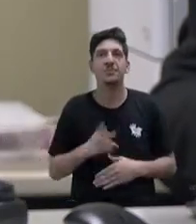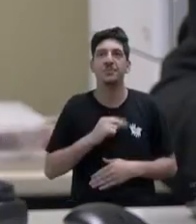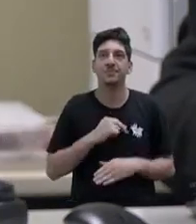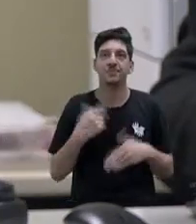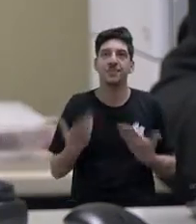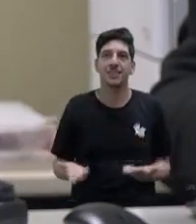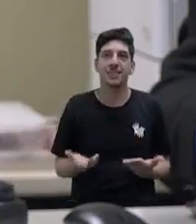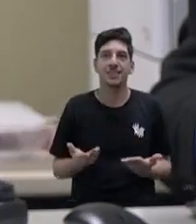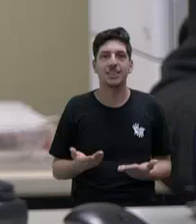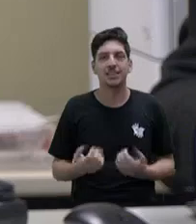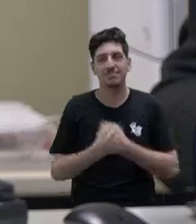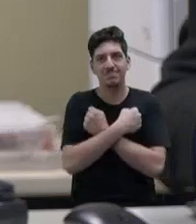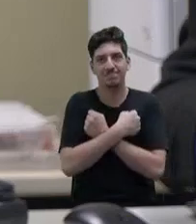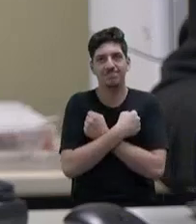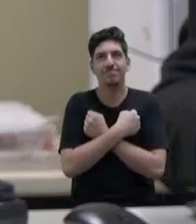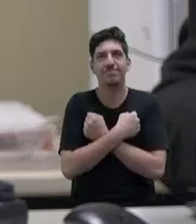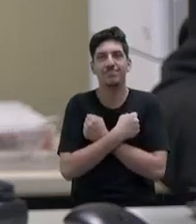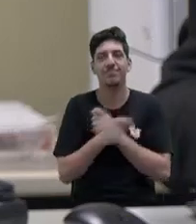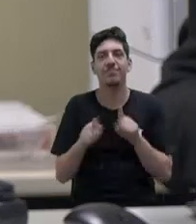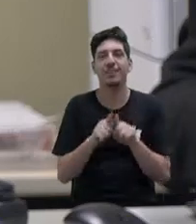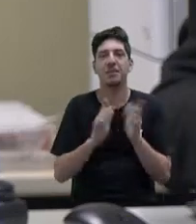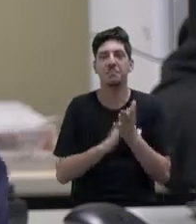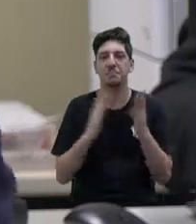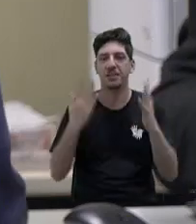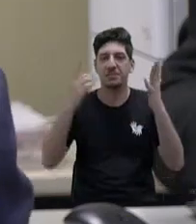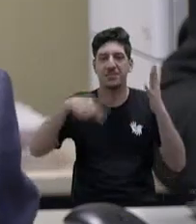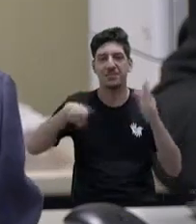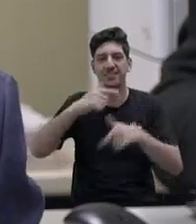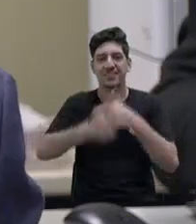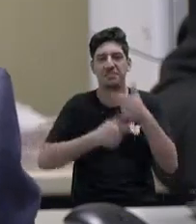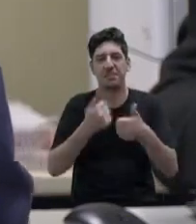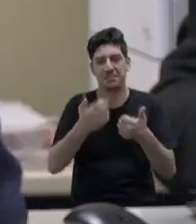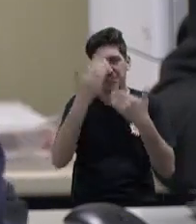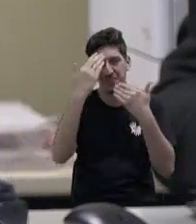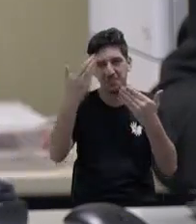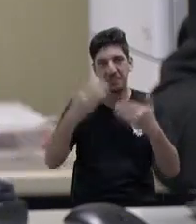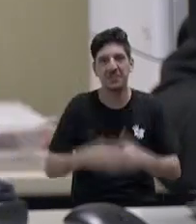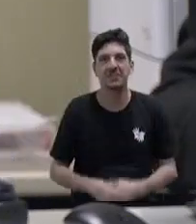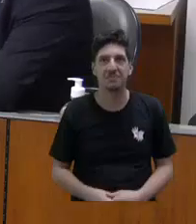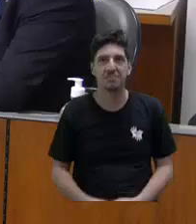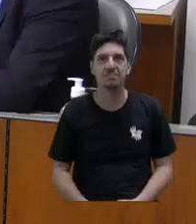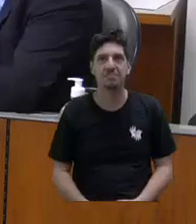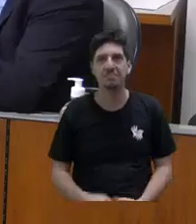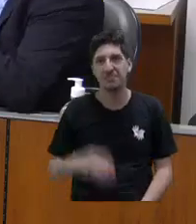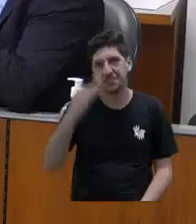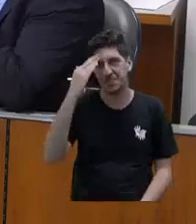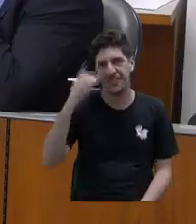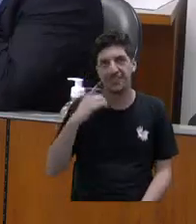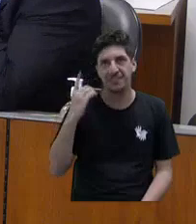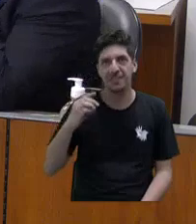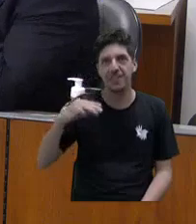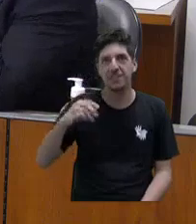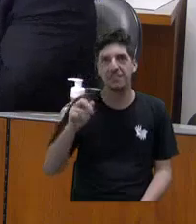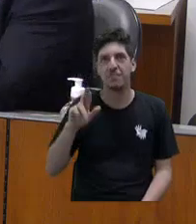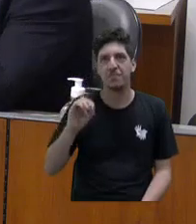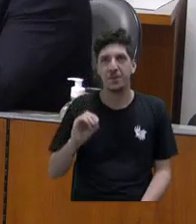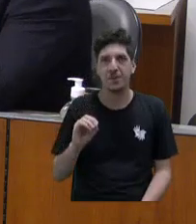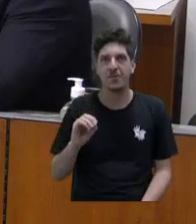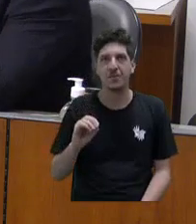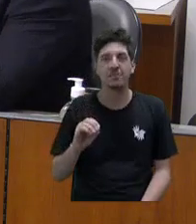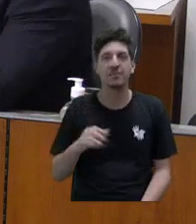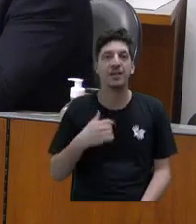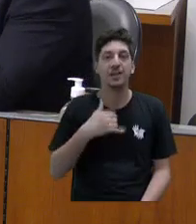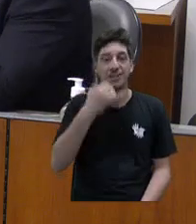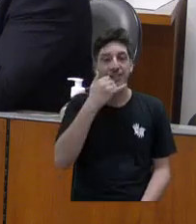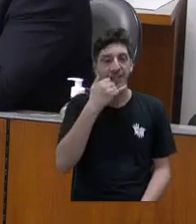quero deixar o meu grande abraço e parabéns a todos vocês que trabalham. Obrigado. Muito obrigado, Maltamonte. Galera, eu abri o celular aqui exatamente que você